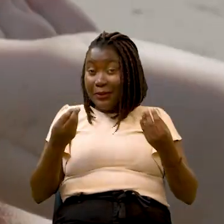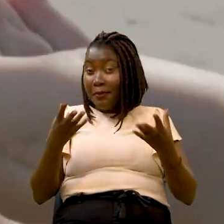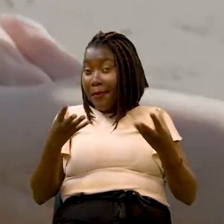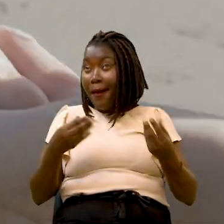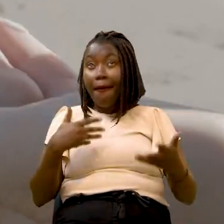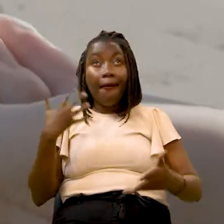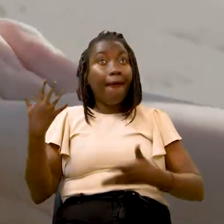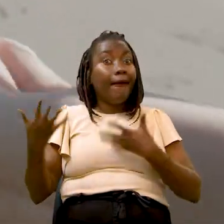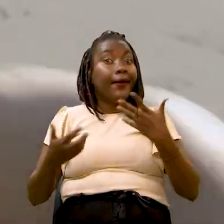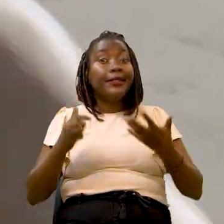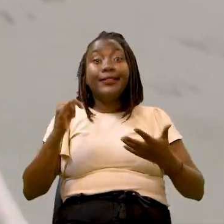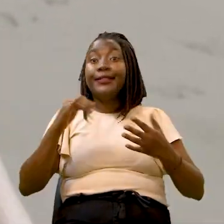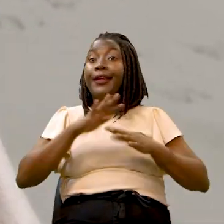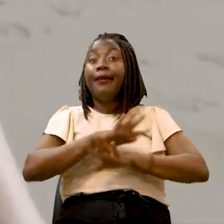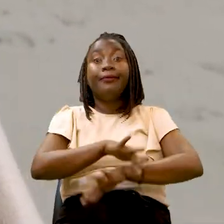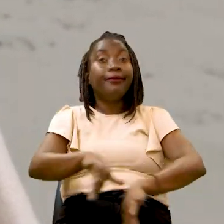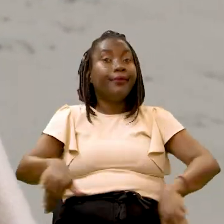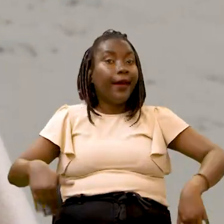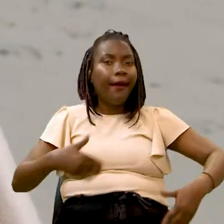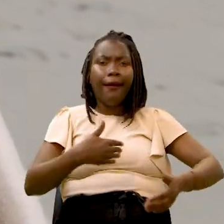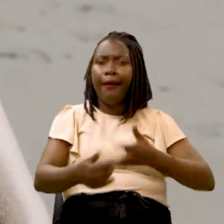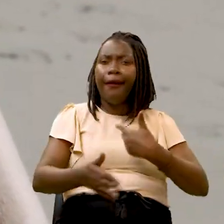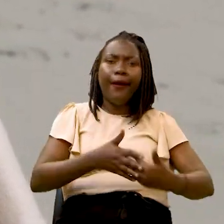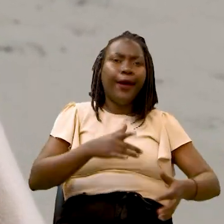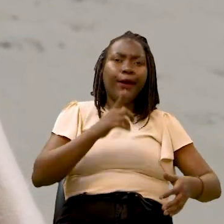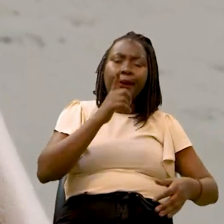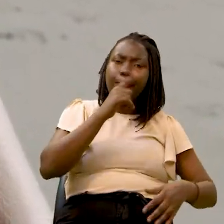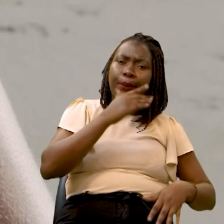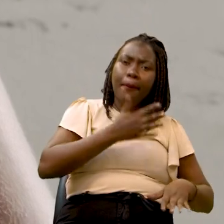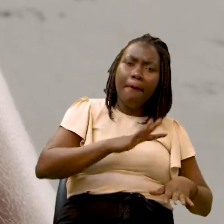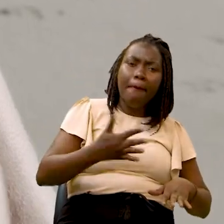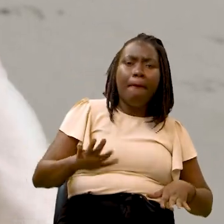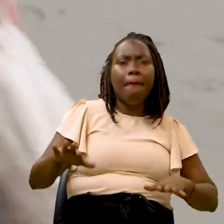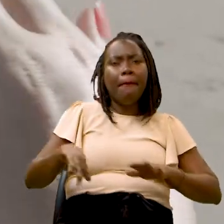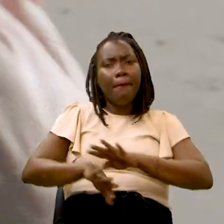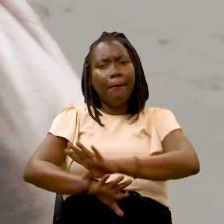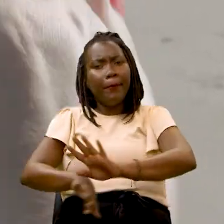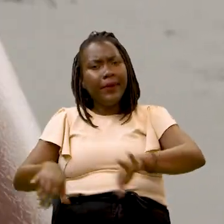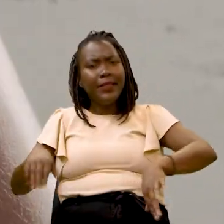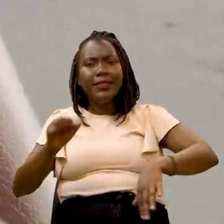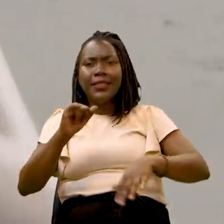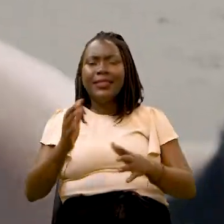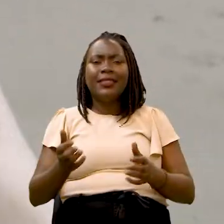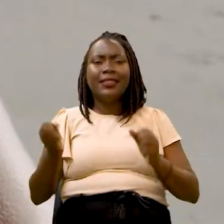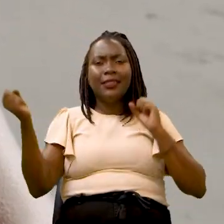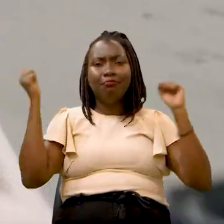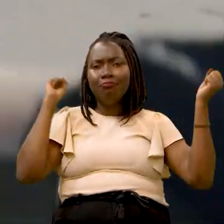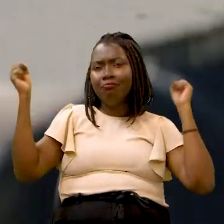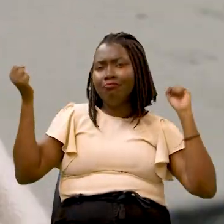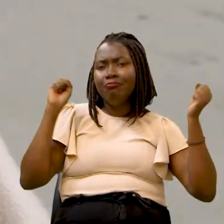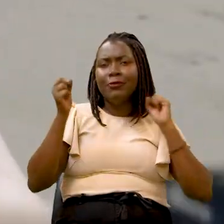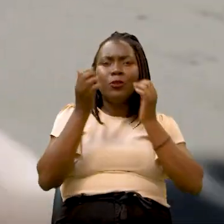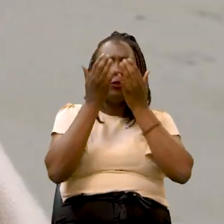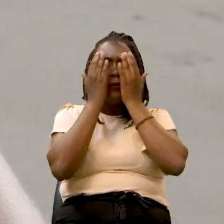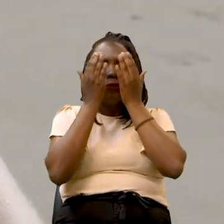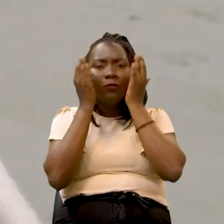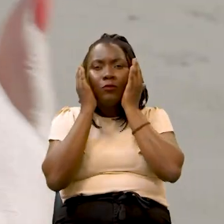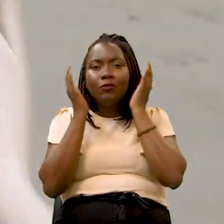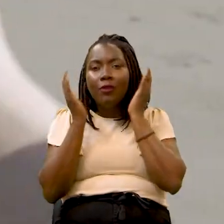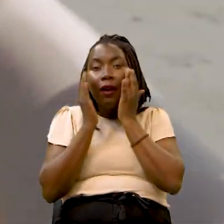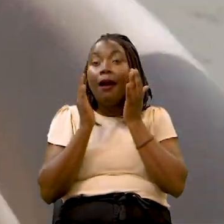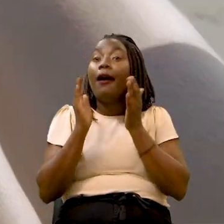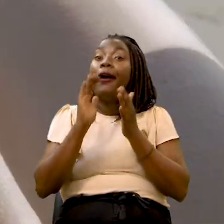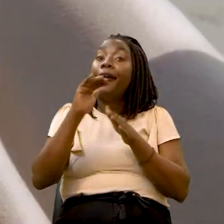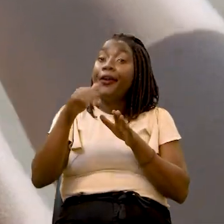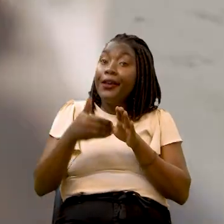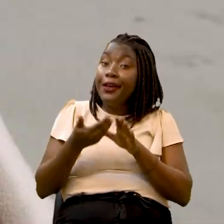demais, se nadar, seja no mar, seja na piscina, se enxugar o rosto, passar uma toalha, que